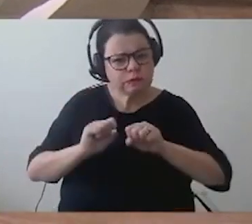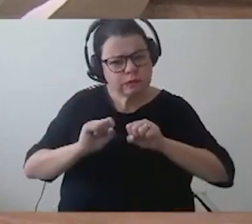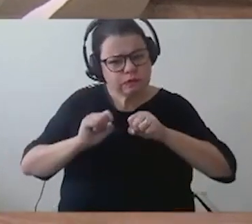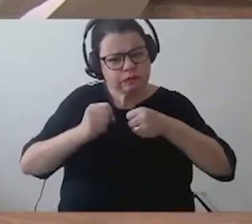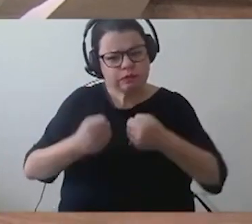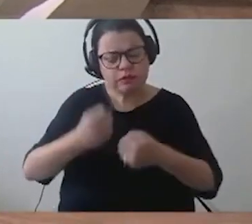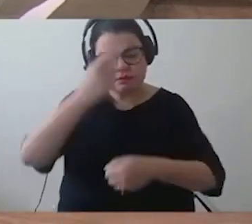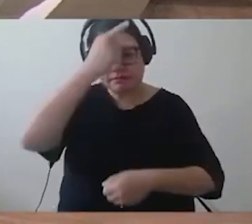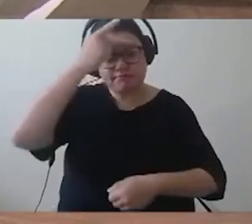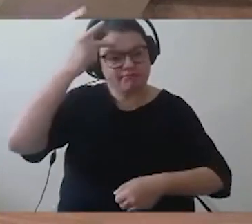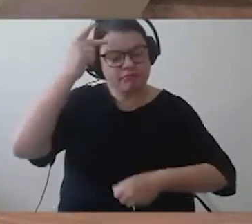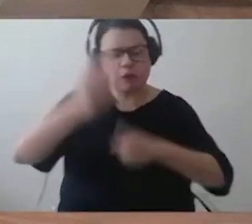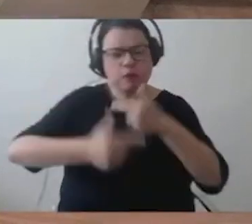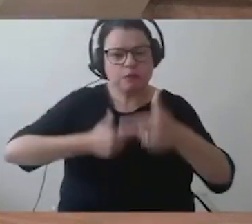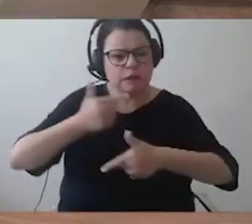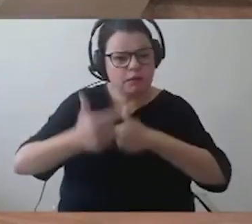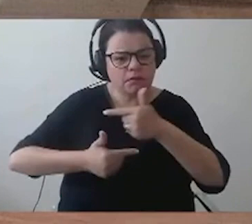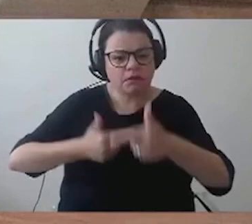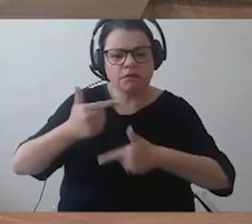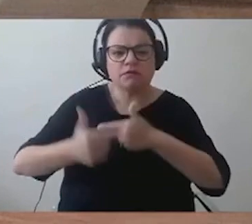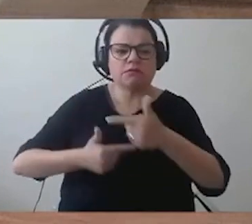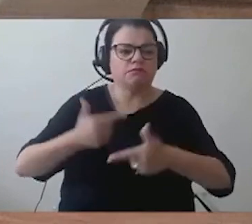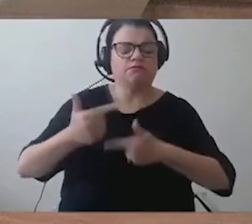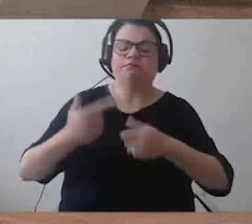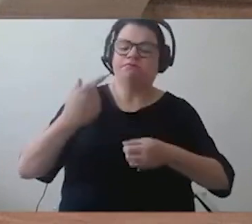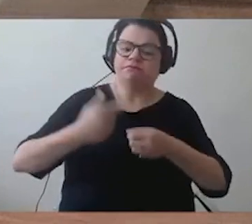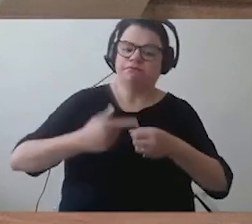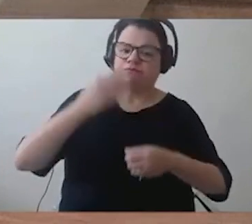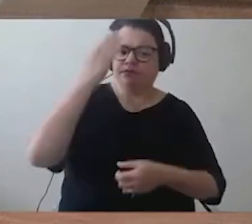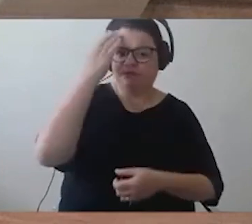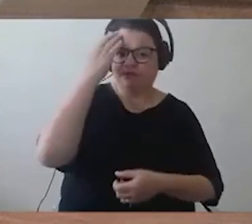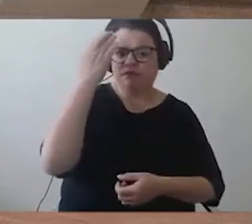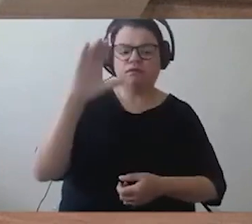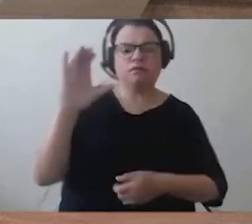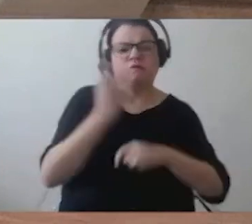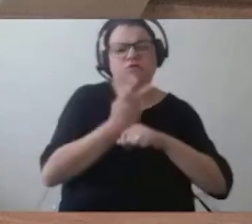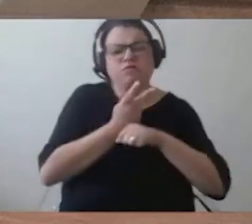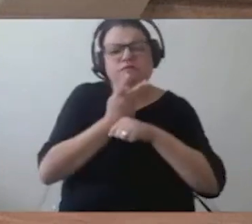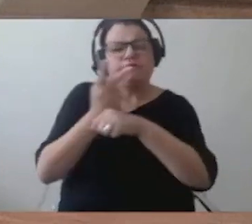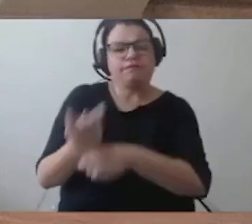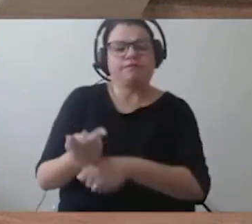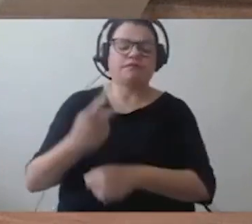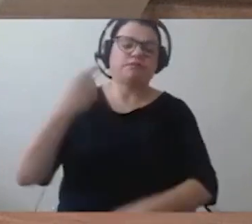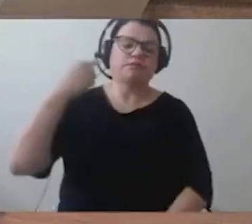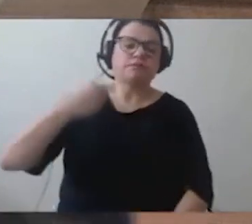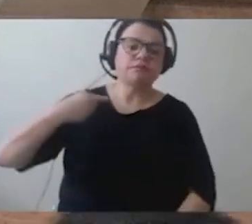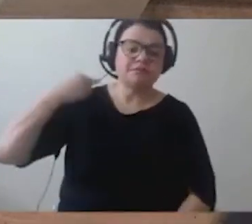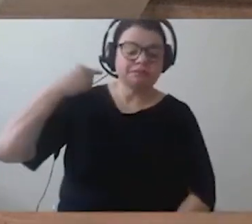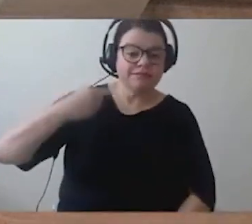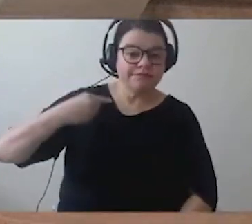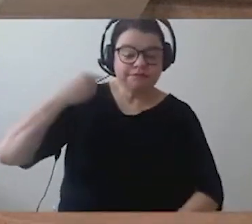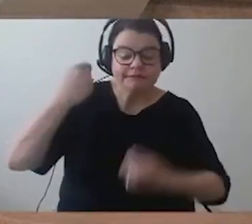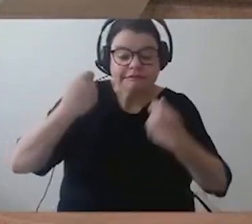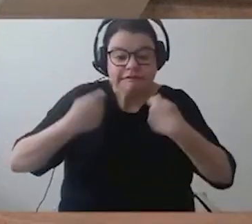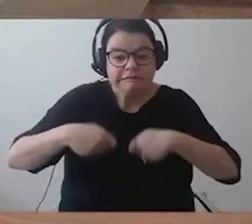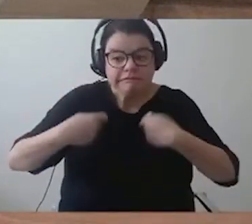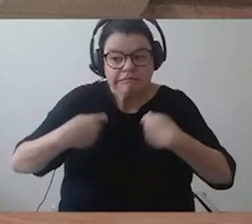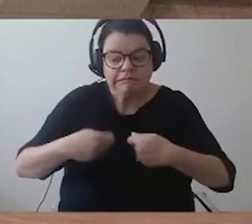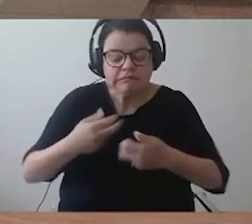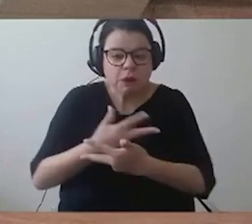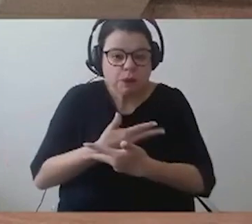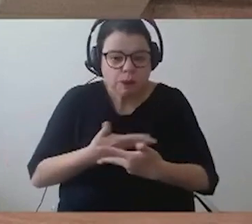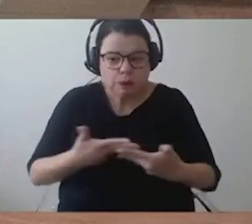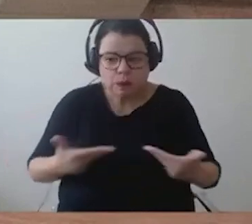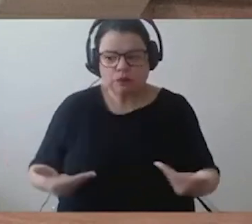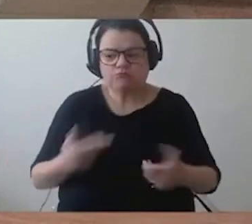para aquele que busca o advogado, sempre há uma necessidade, né? Eu acho que quando a gente busca um advogado